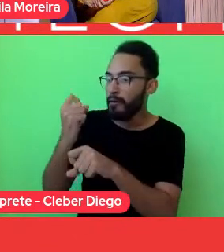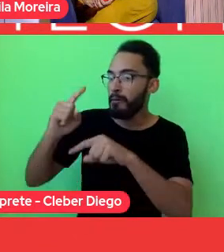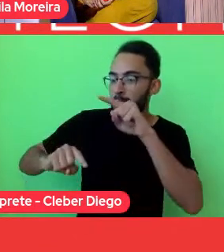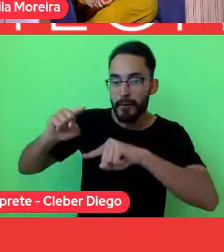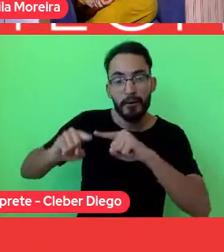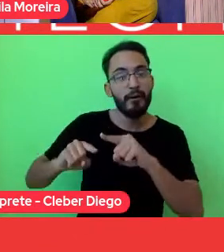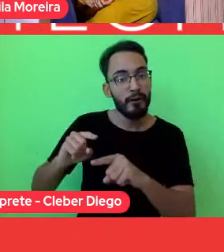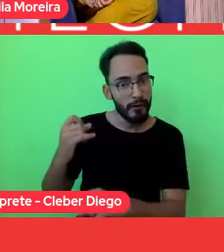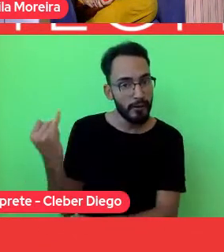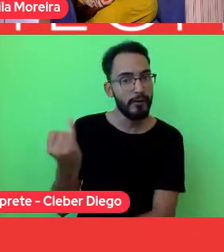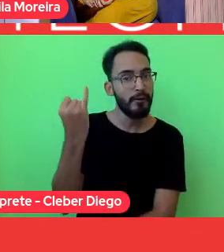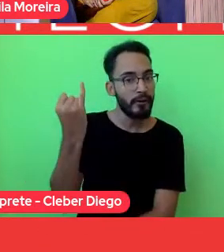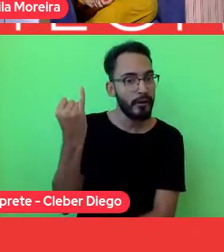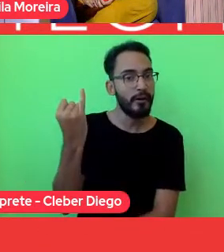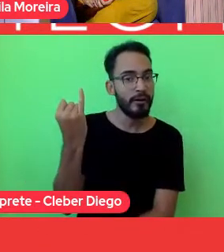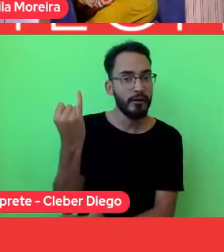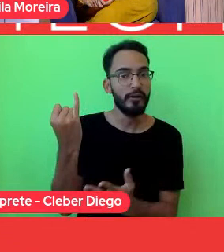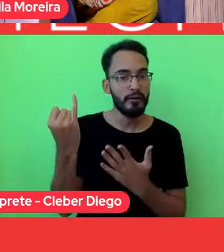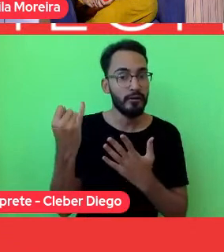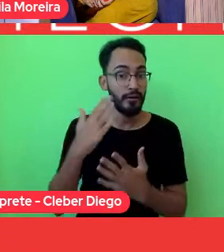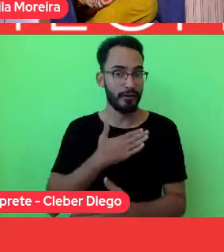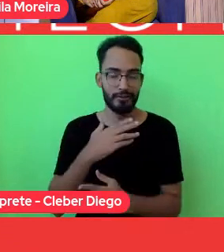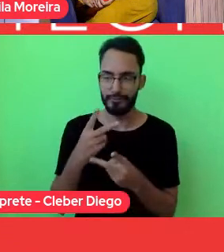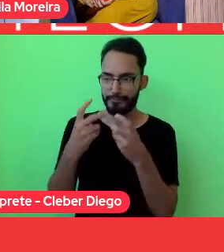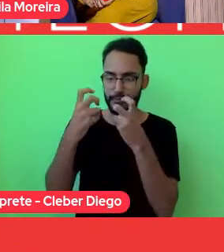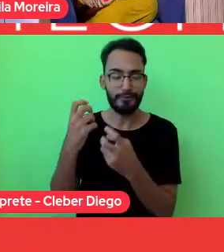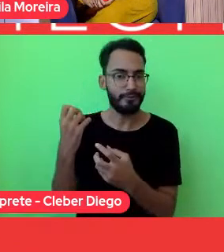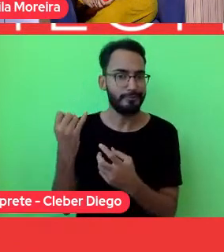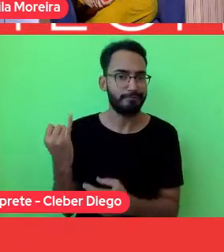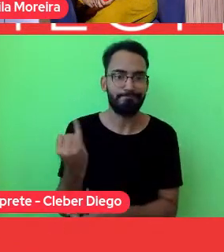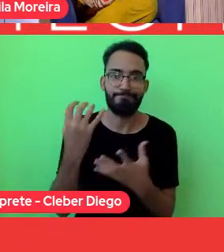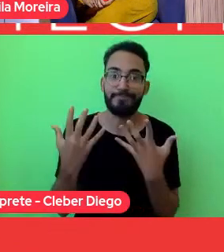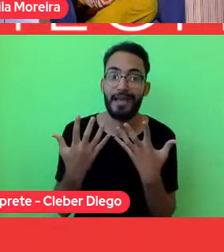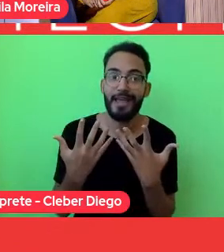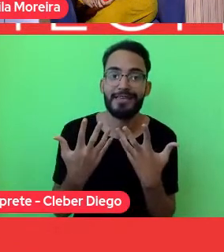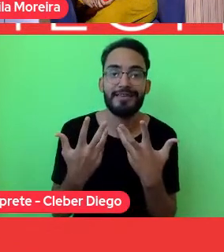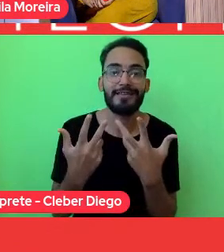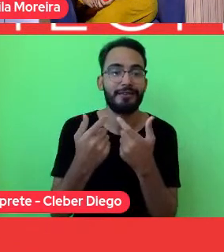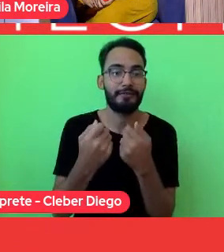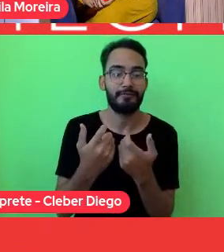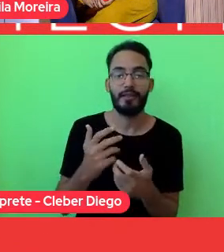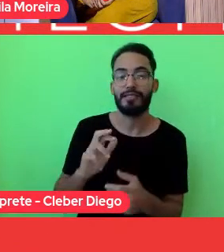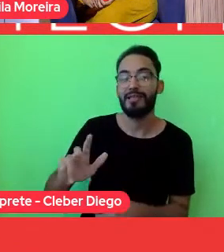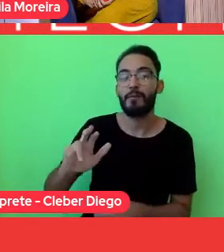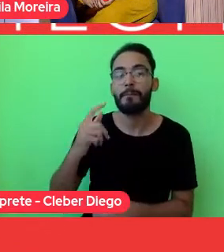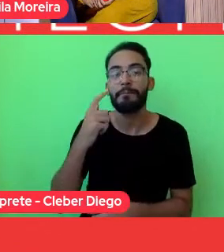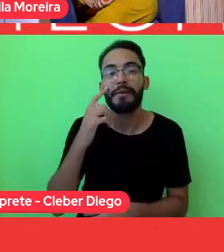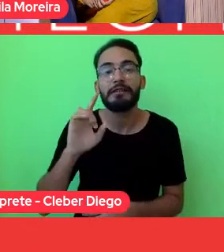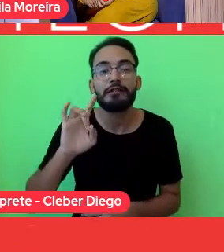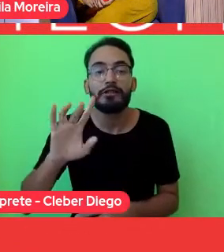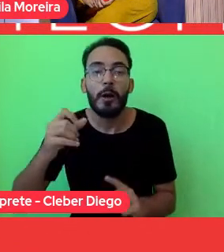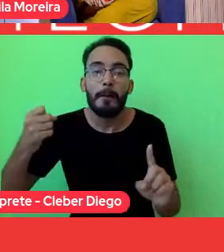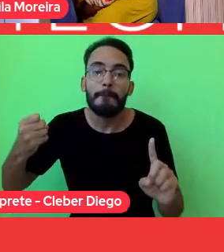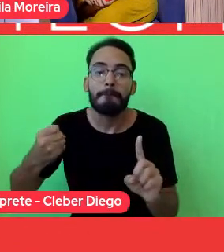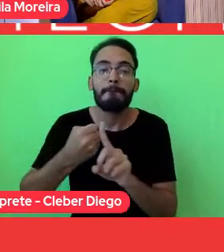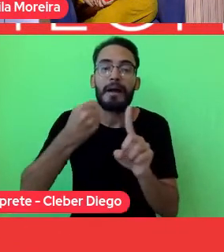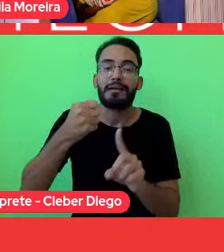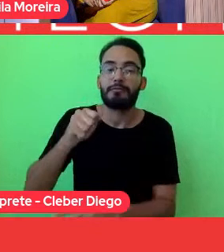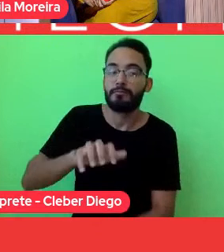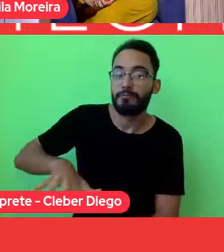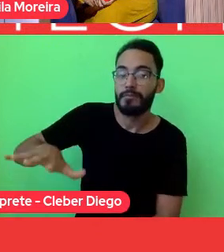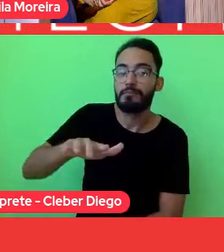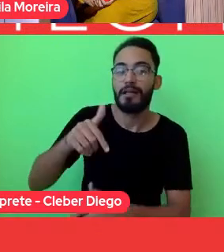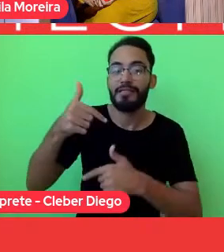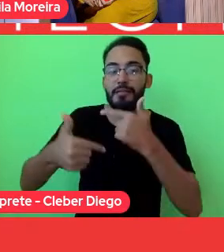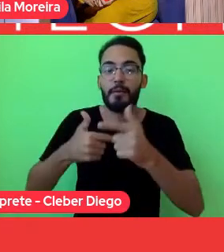né? Isso é muito... Eu acho isso incrível, porque não é só o impacto, né, de estar num ambiente de trabalho onde eu não tenho